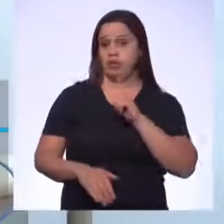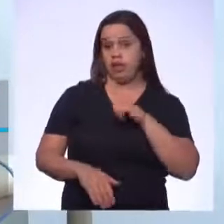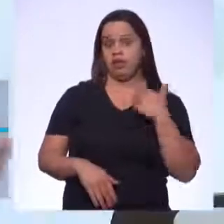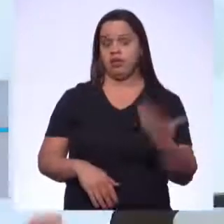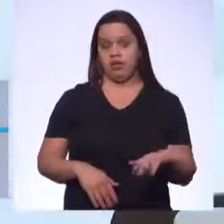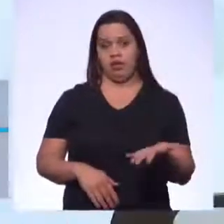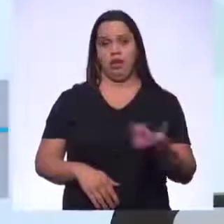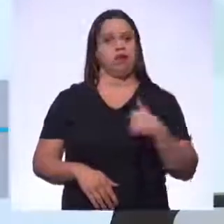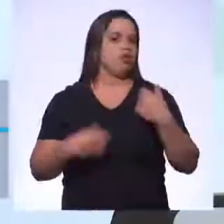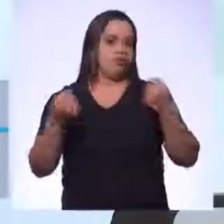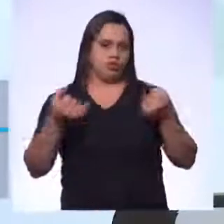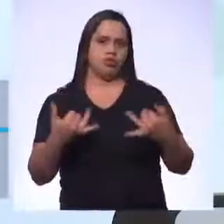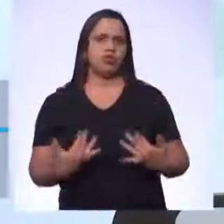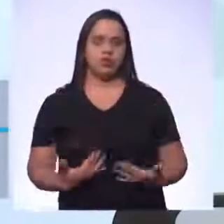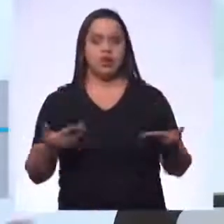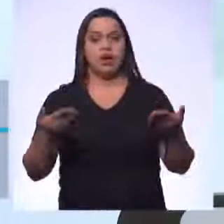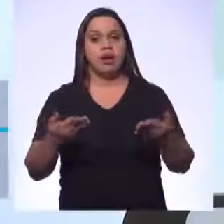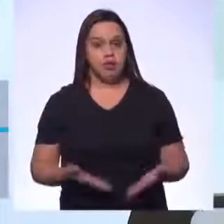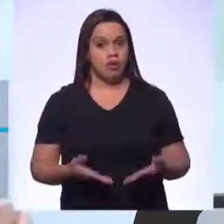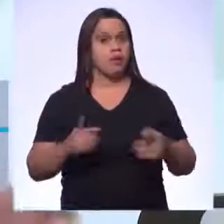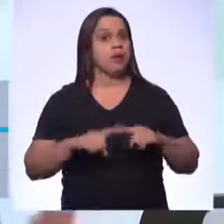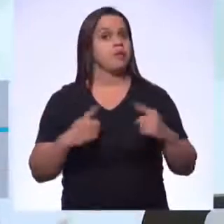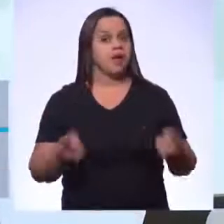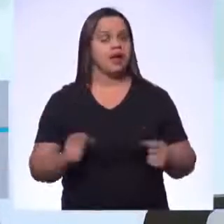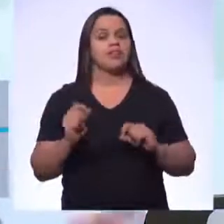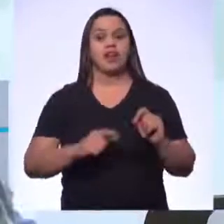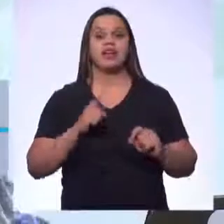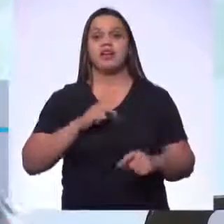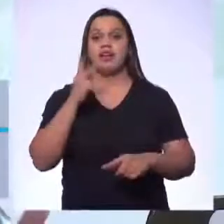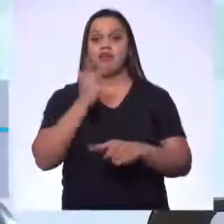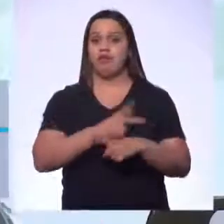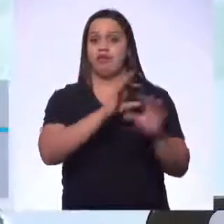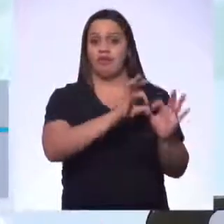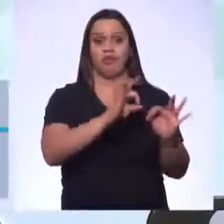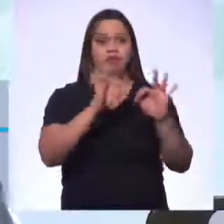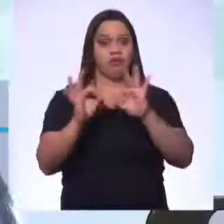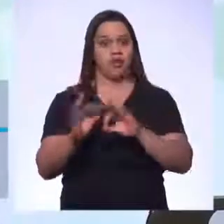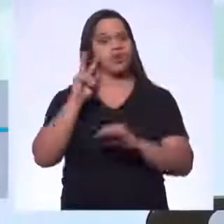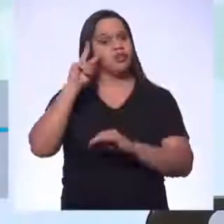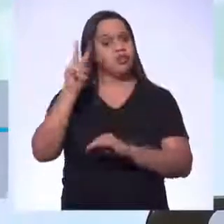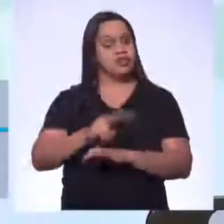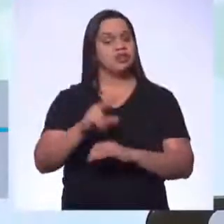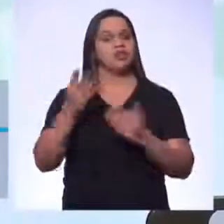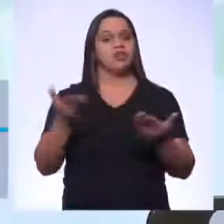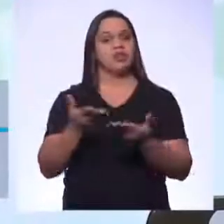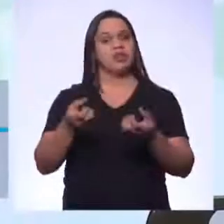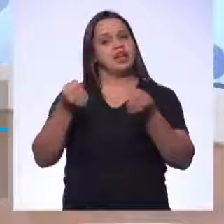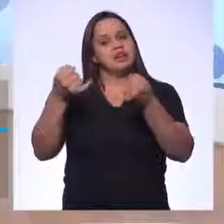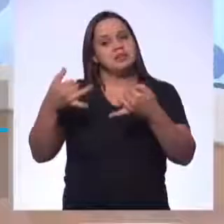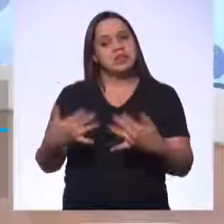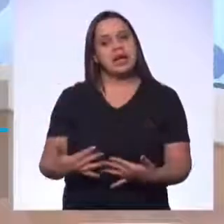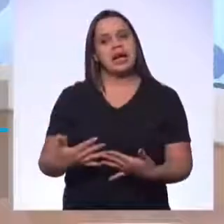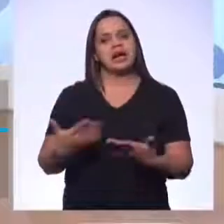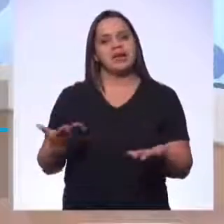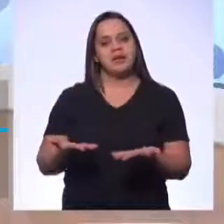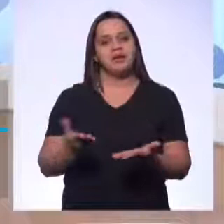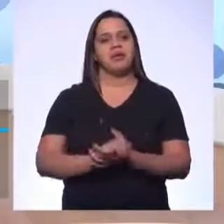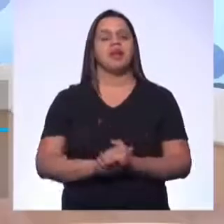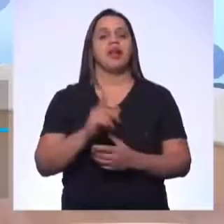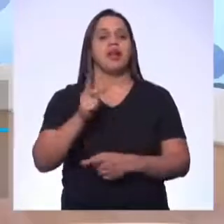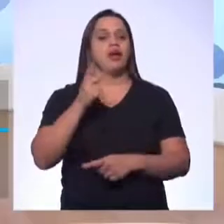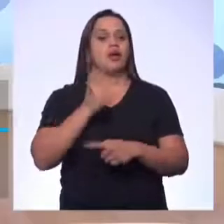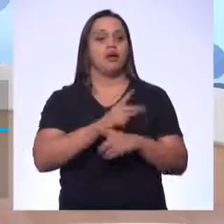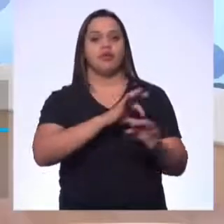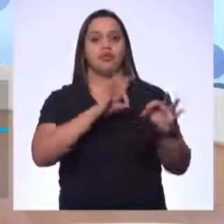vou justificar isso agora, mas vai passar um vídeo e aí vocês chegam à justificativa, né, professora? Exatamente, é um vídeo produzido